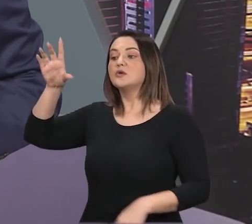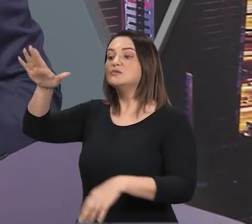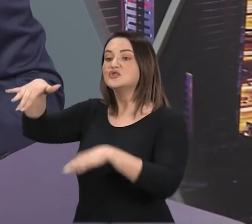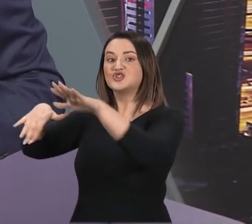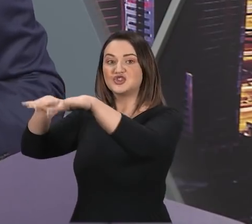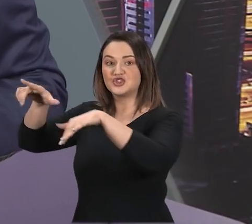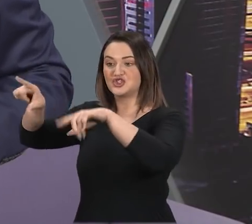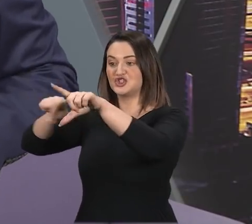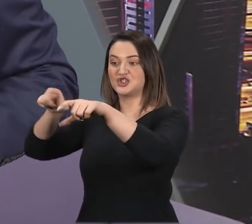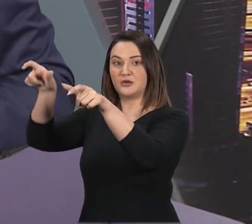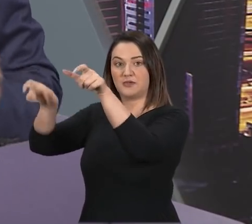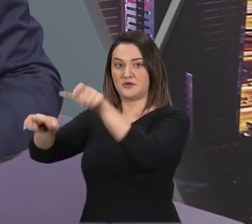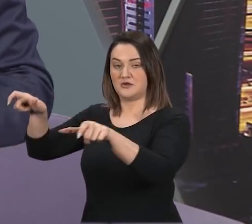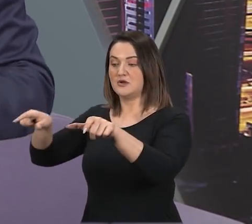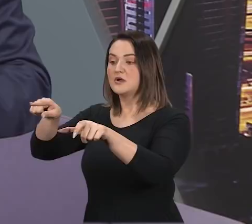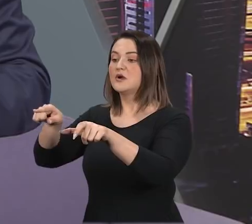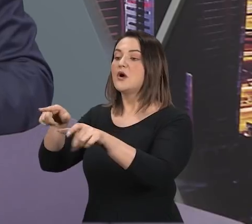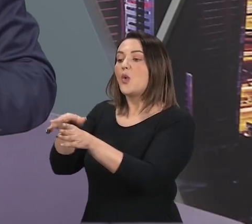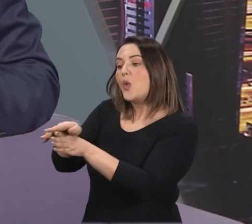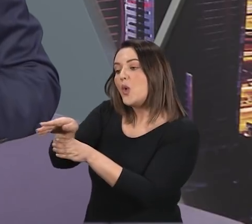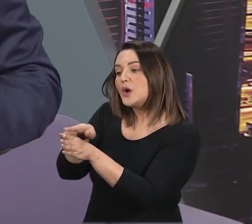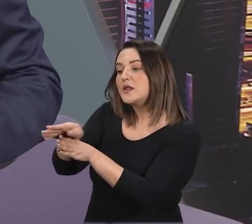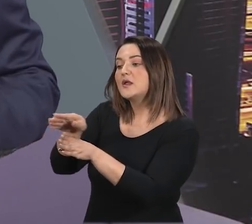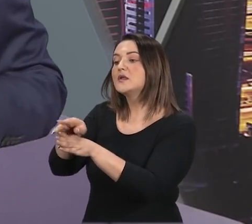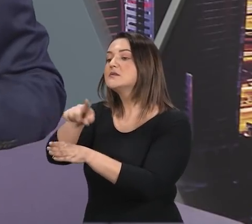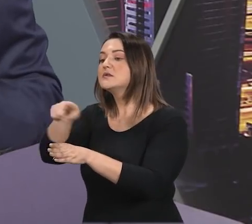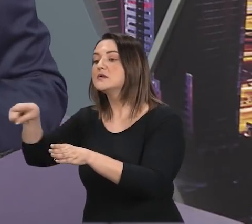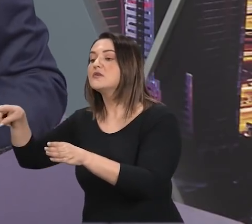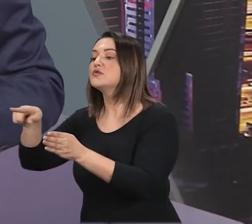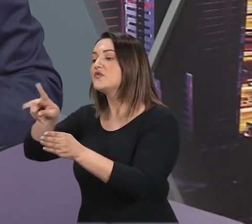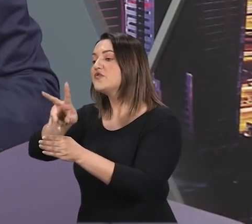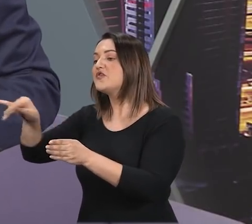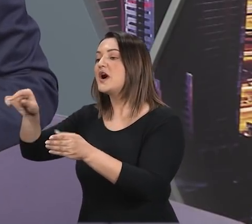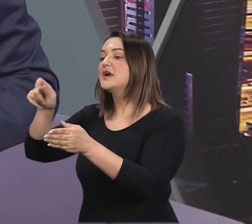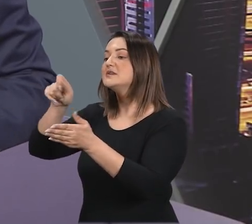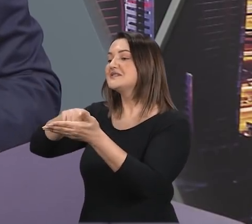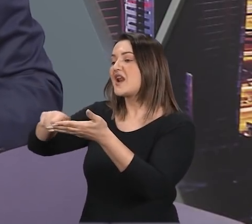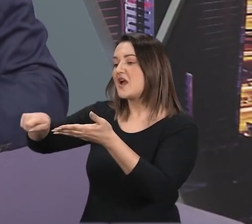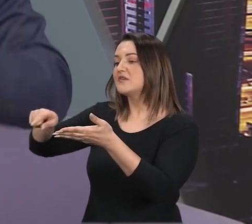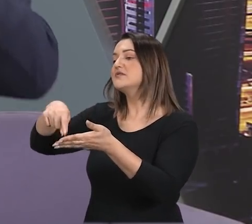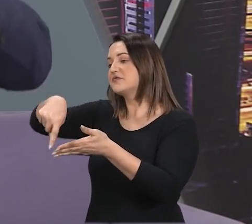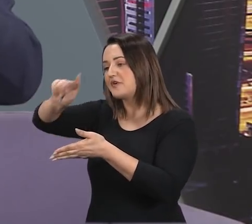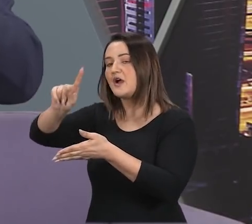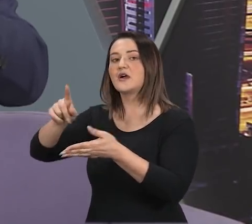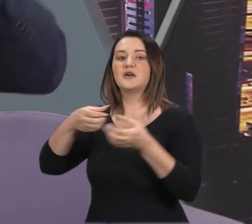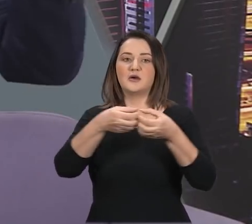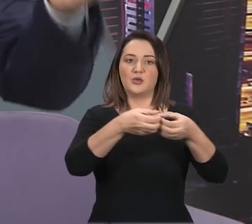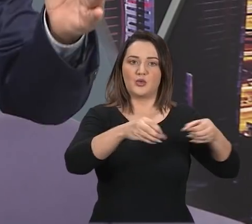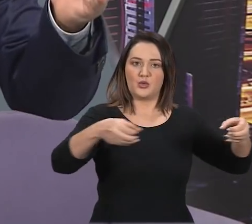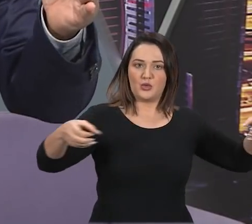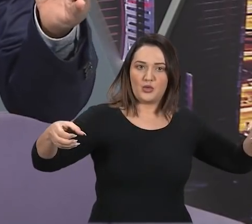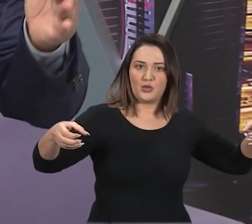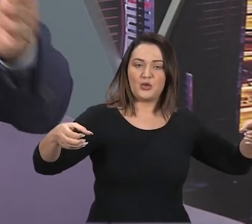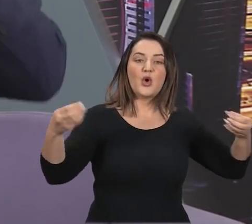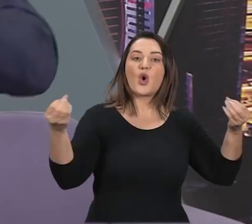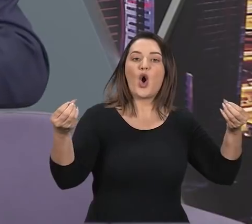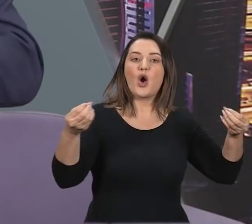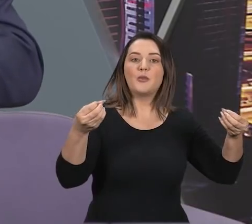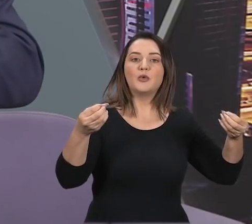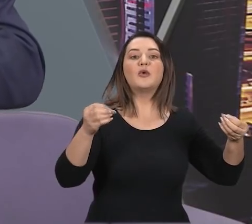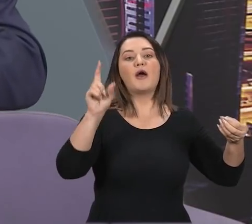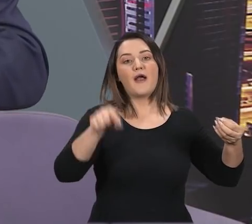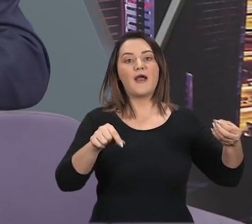seus profetas, os seus servos, para escreverem as mensagens que Deus estava dando. E Deus falava por sonhos e